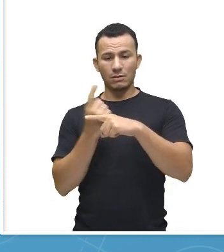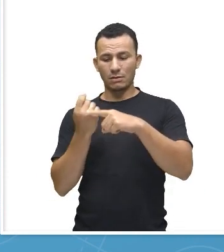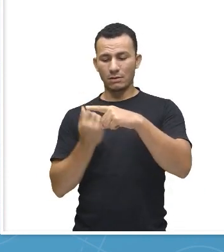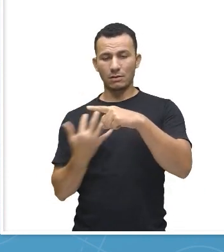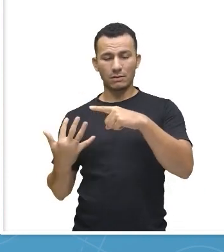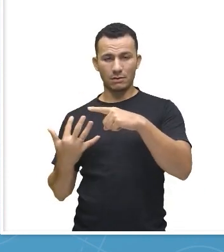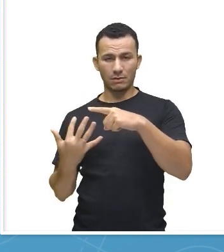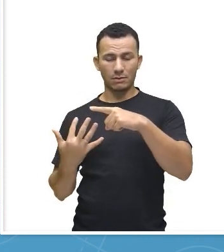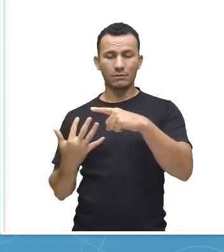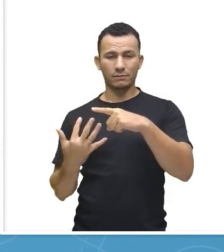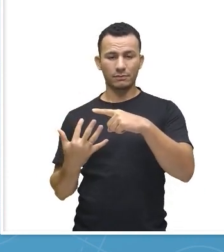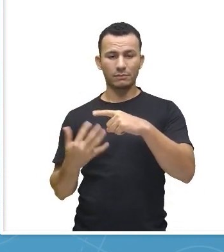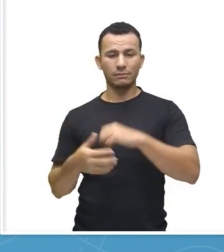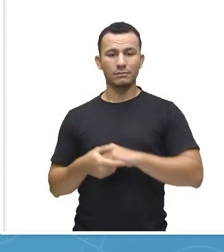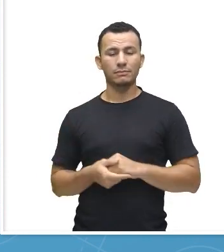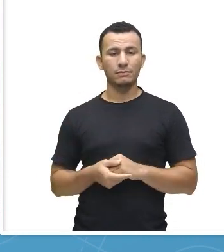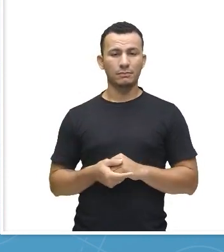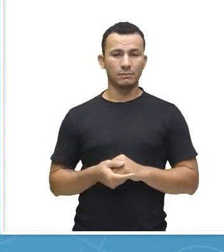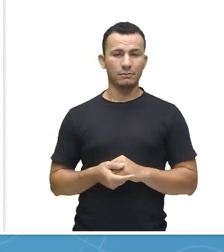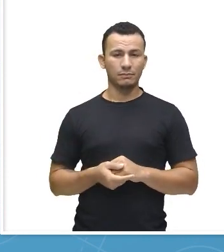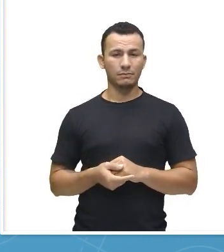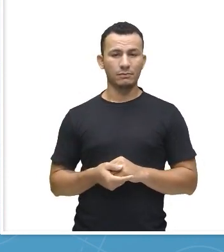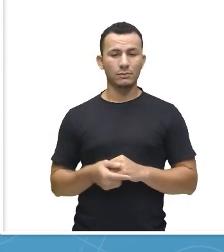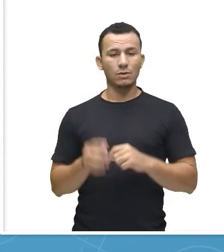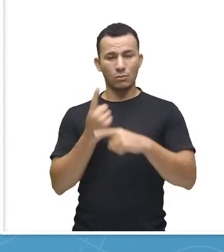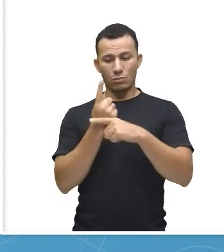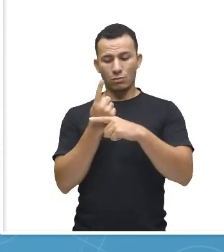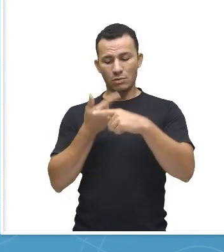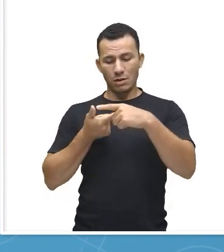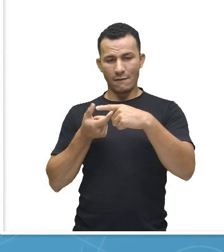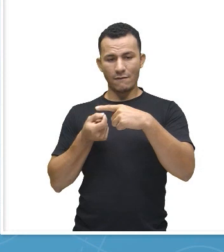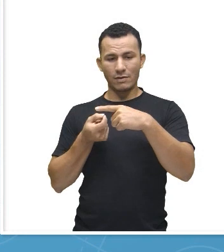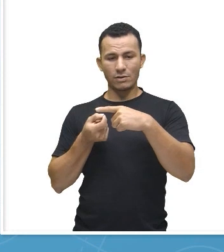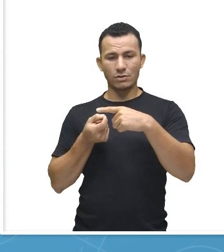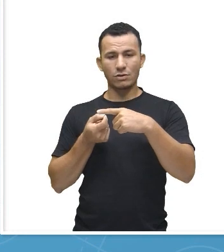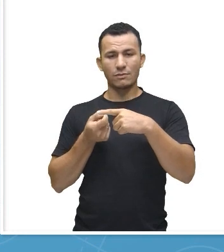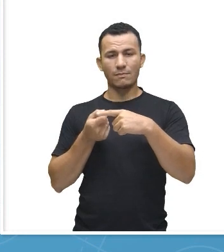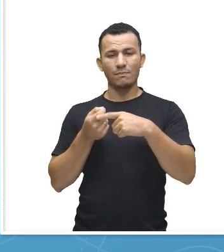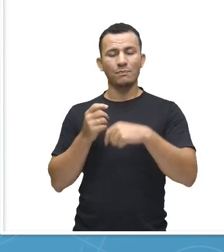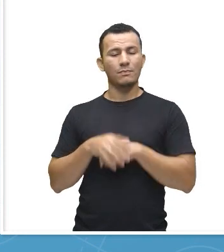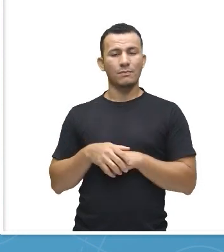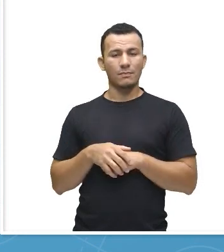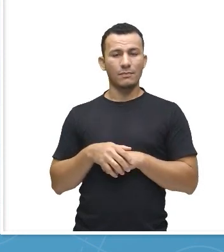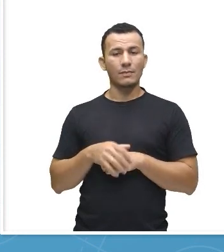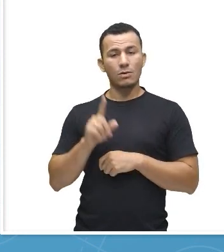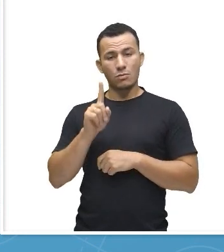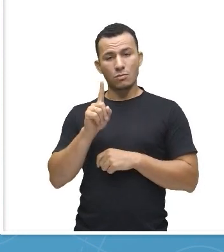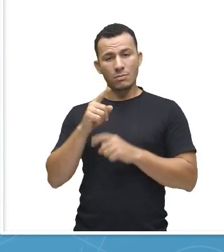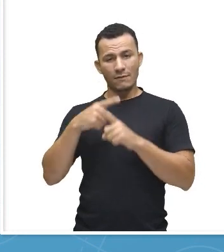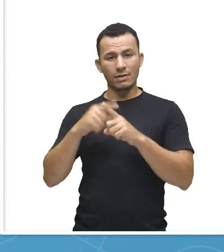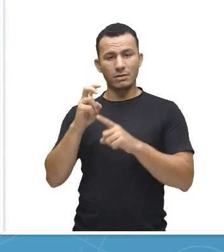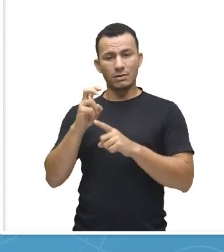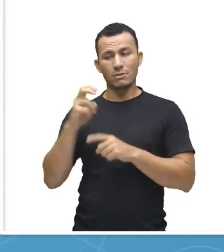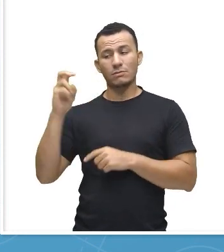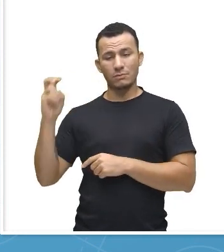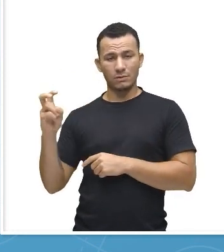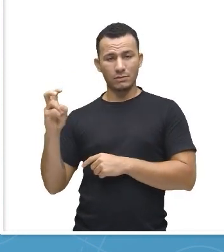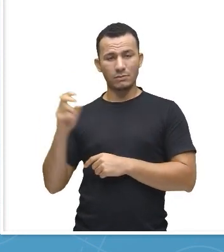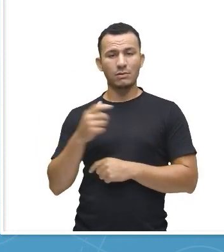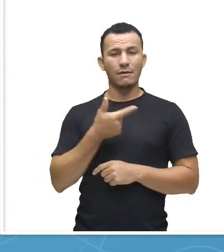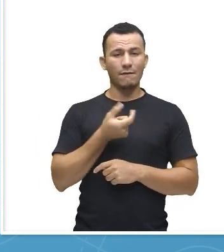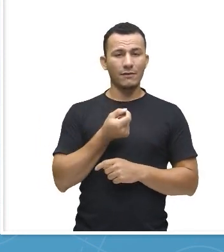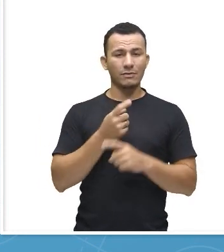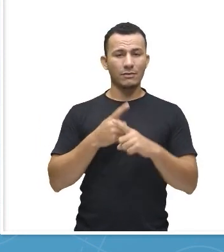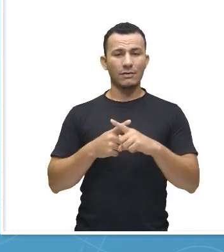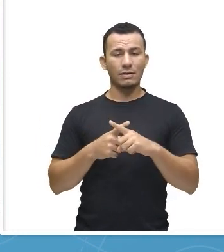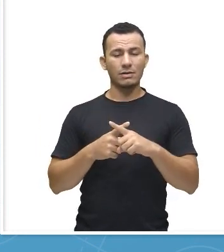equivalente que nós já vimos. Vezes 5 é igual a 5, 1 vezes 5 é 5, 20 vezes 5